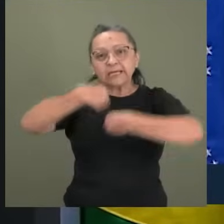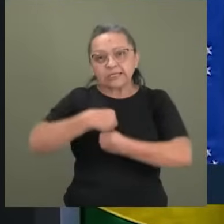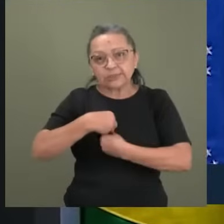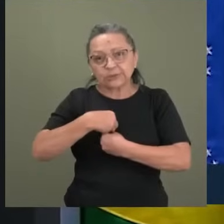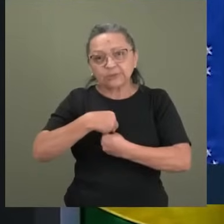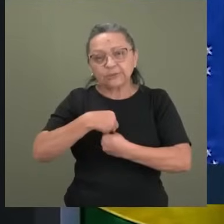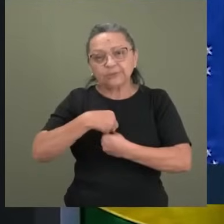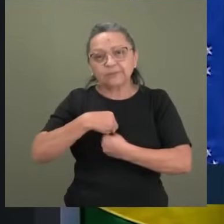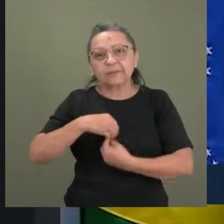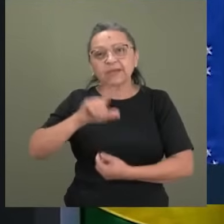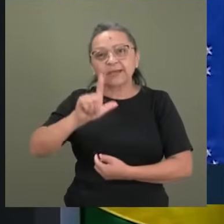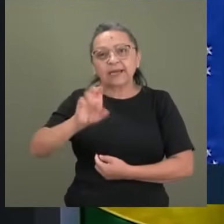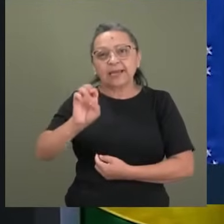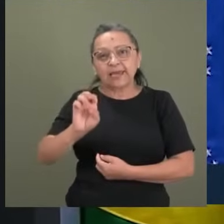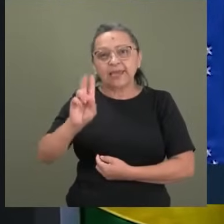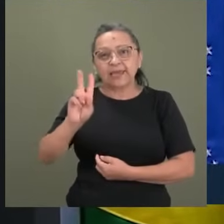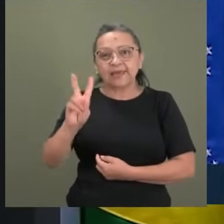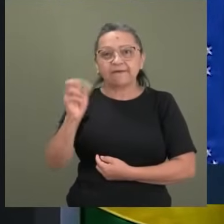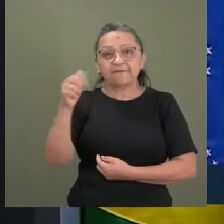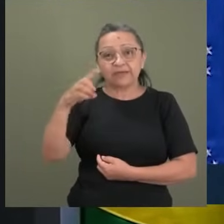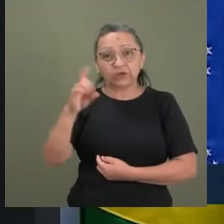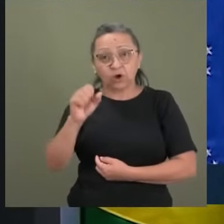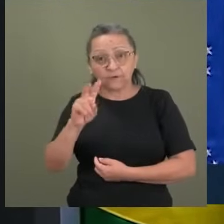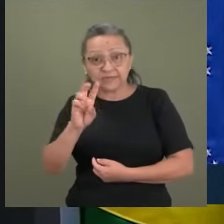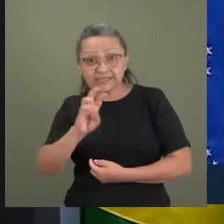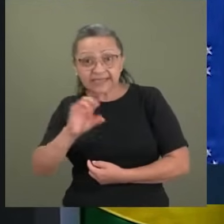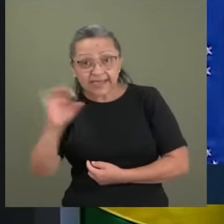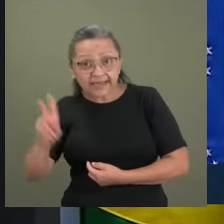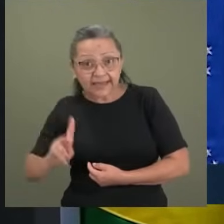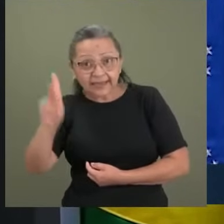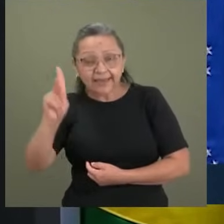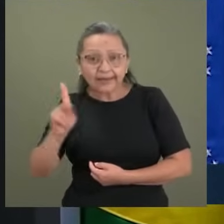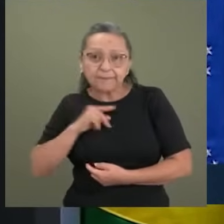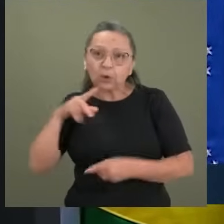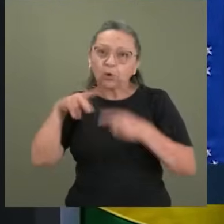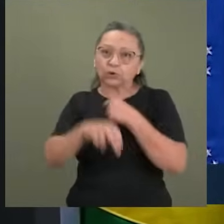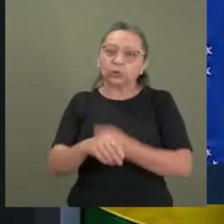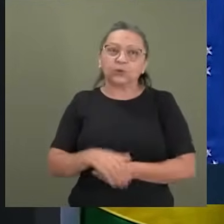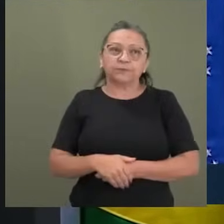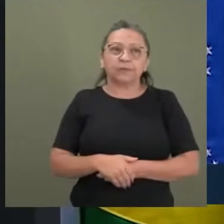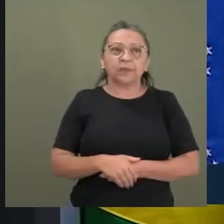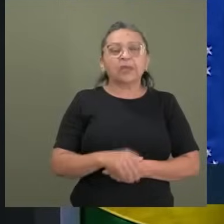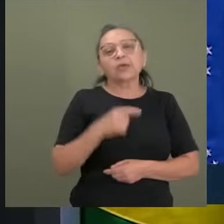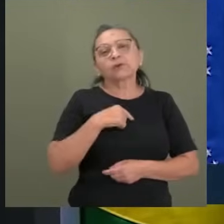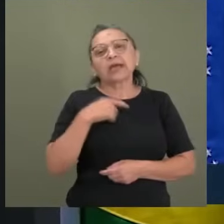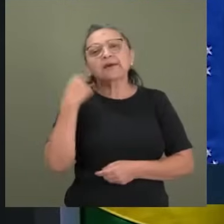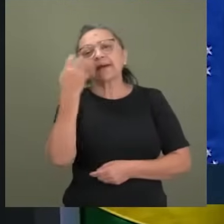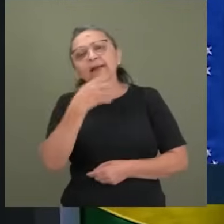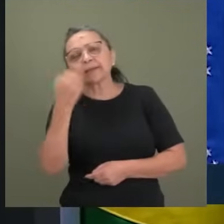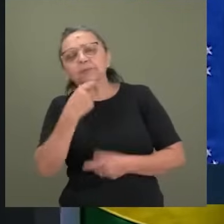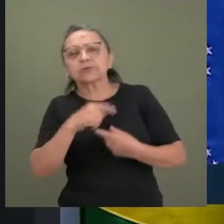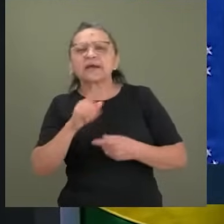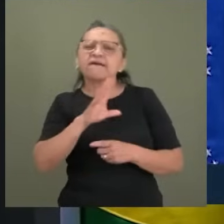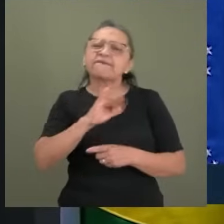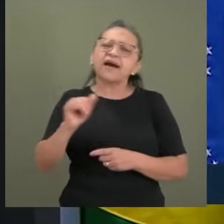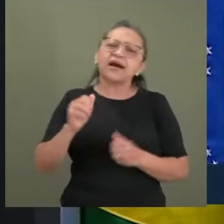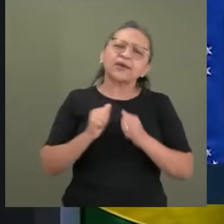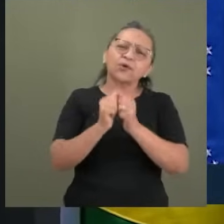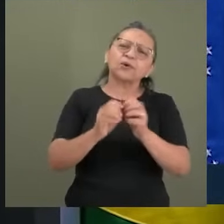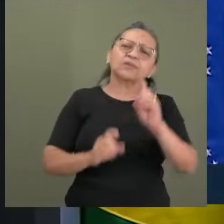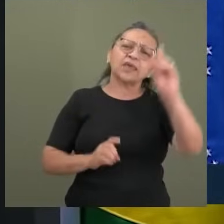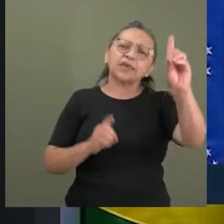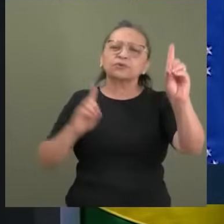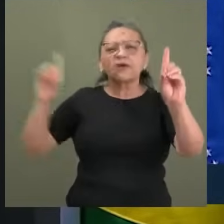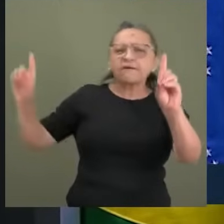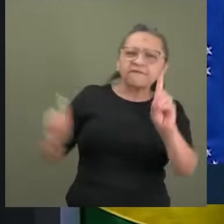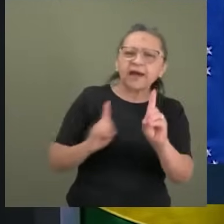e eu estava me despedindo da Dilma cantando uma música de Roberta Miranda Vá Com Deus Vá com Deus